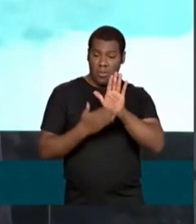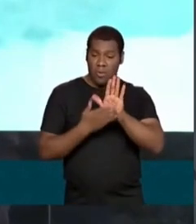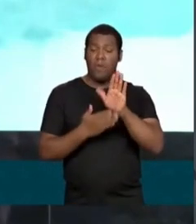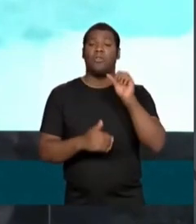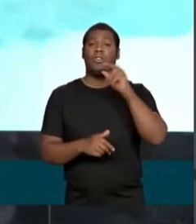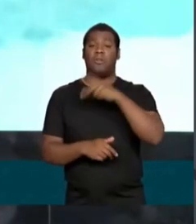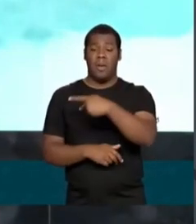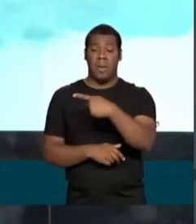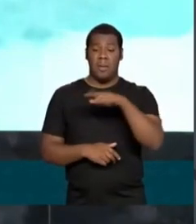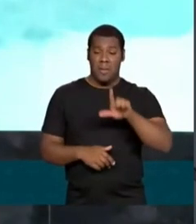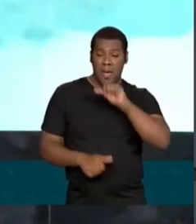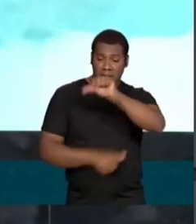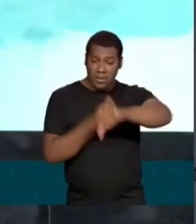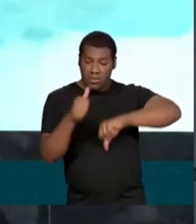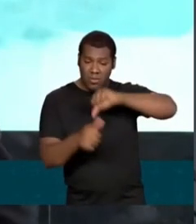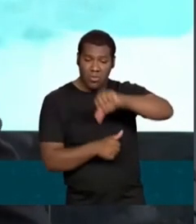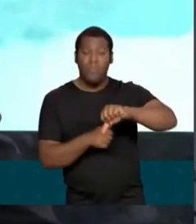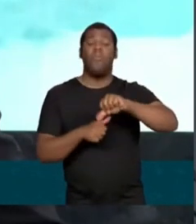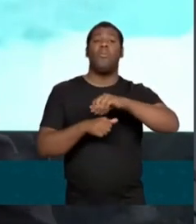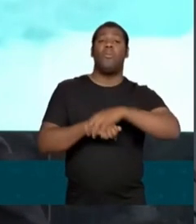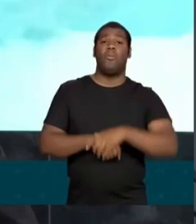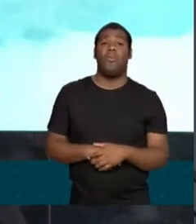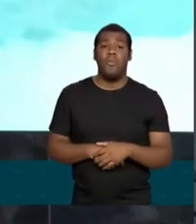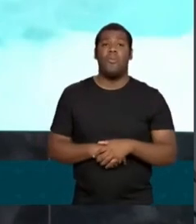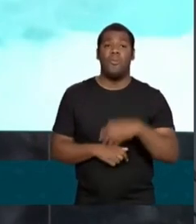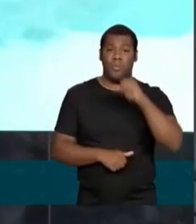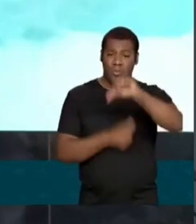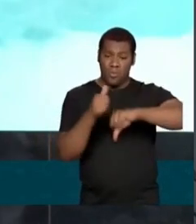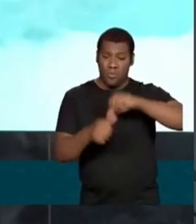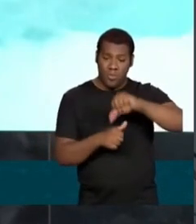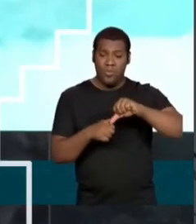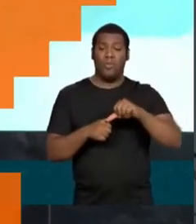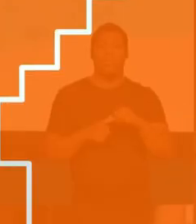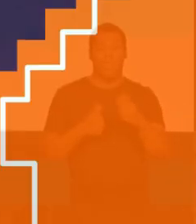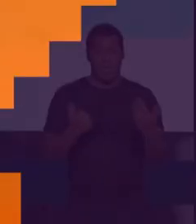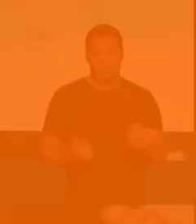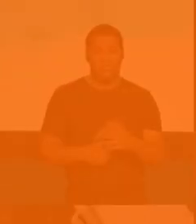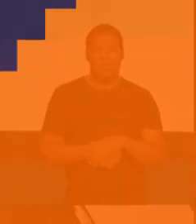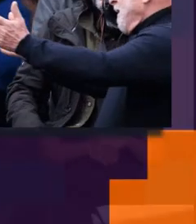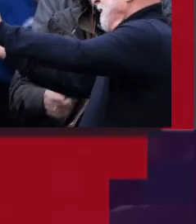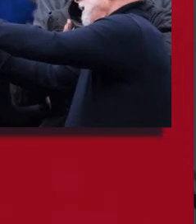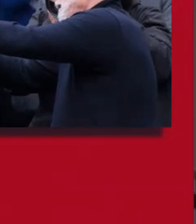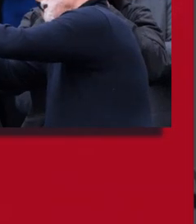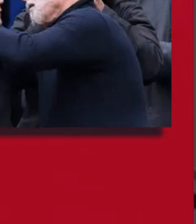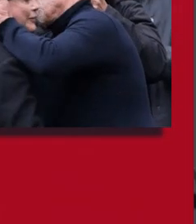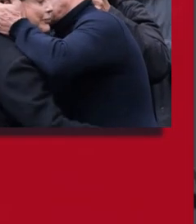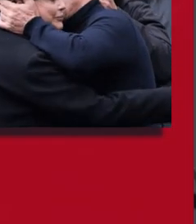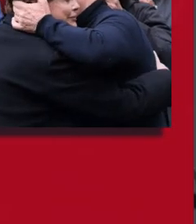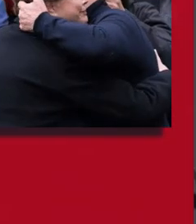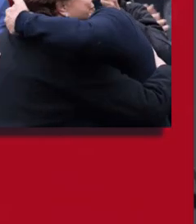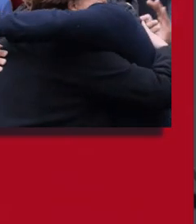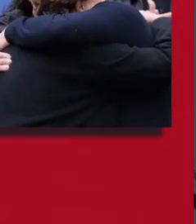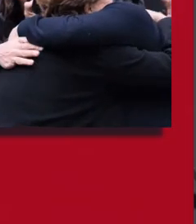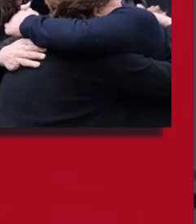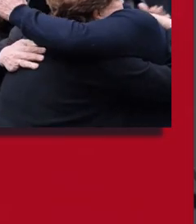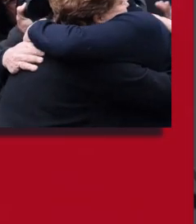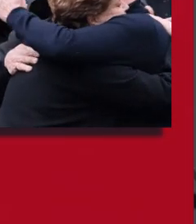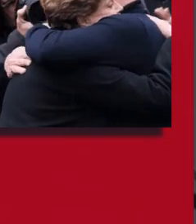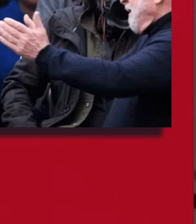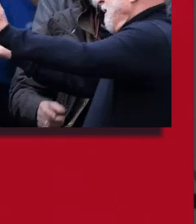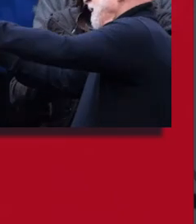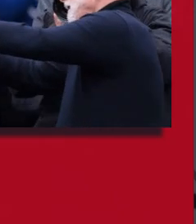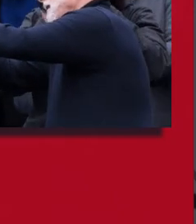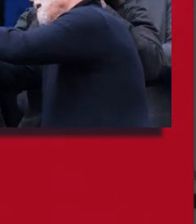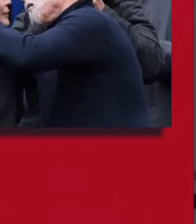ser incorporado como emenda as milhas Provisórias para poder transmitar mais rápido e voltar mais rápido tá bom a gente come só feijão puro